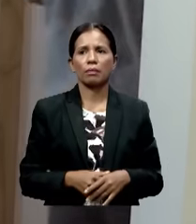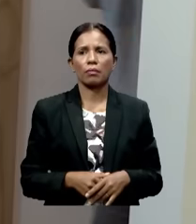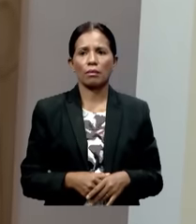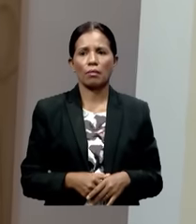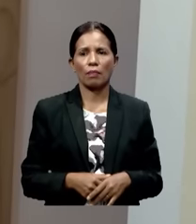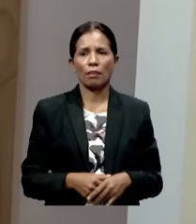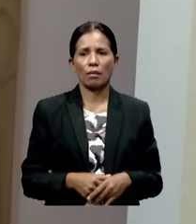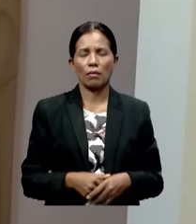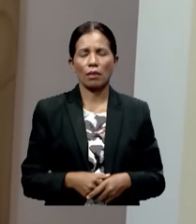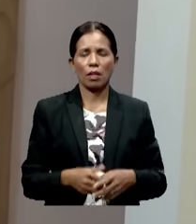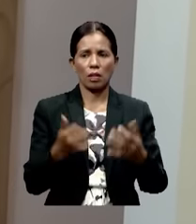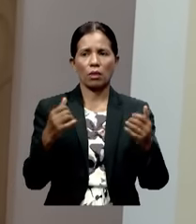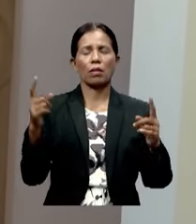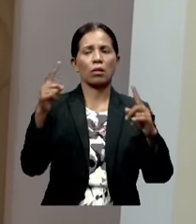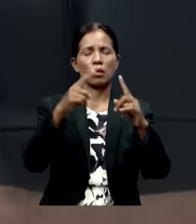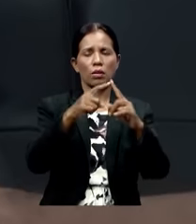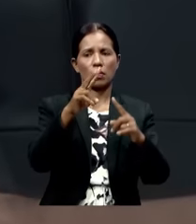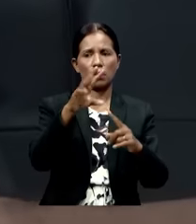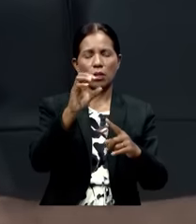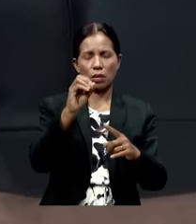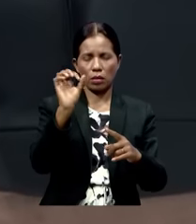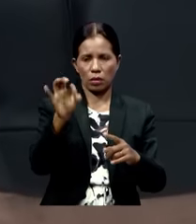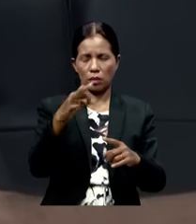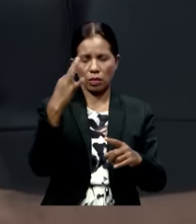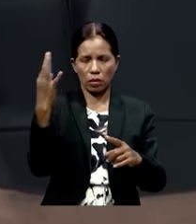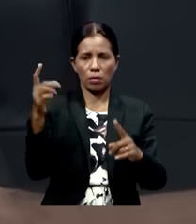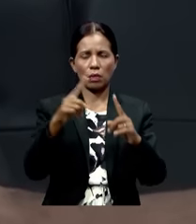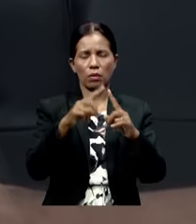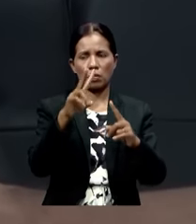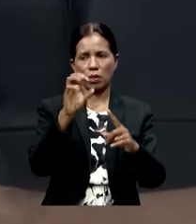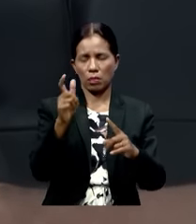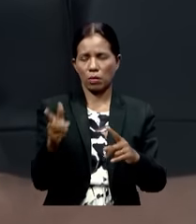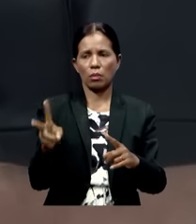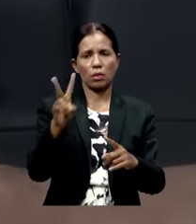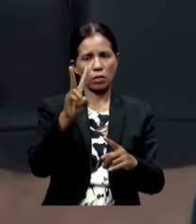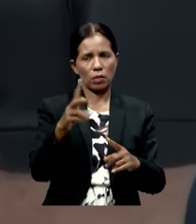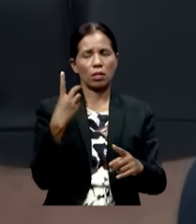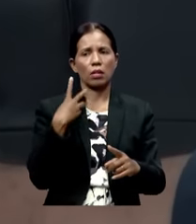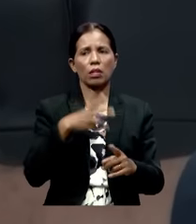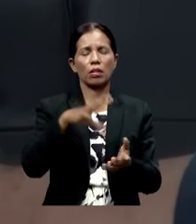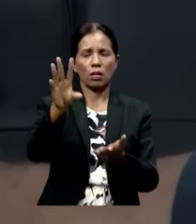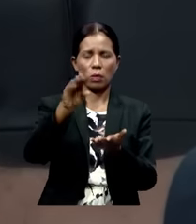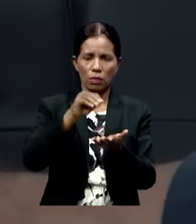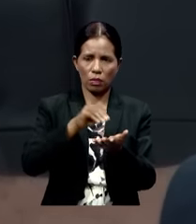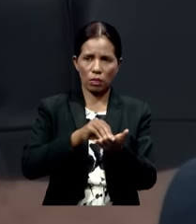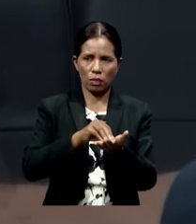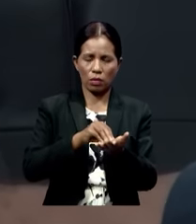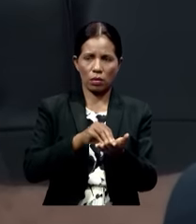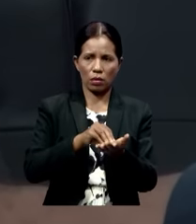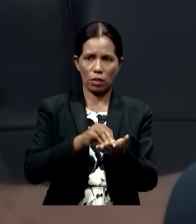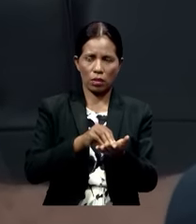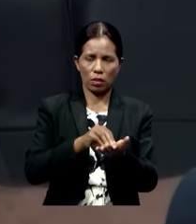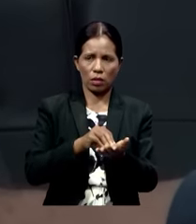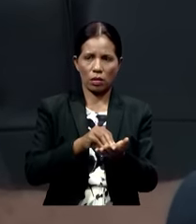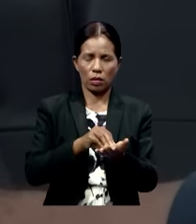batou ia 2019, mas estou 2022, ita adopta sistema de Emadian